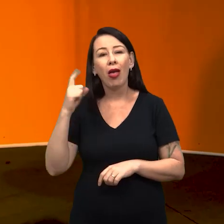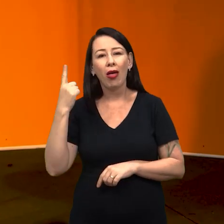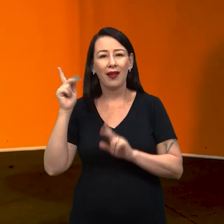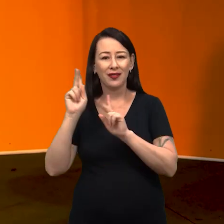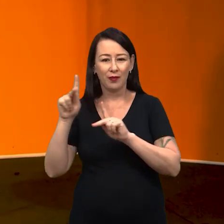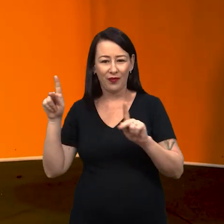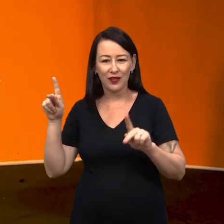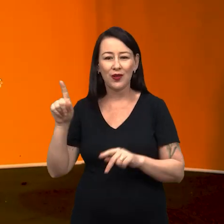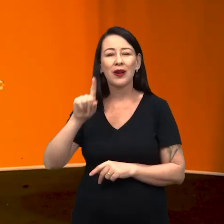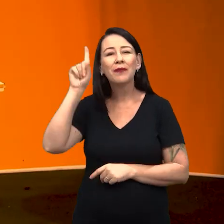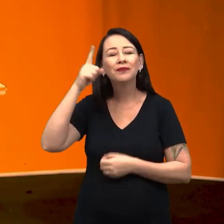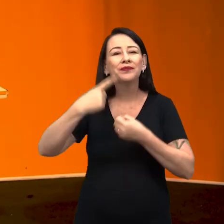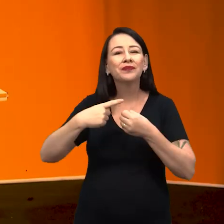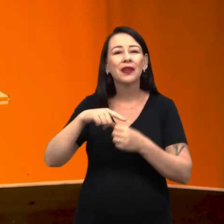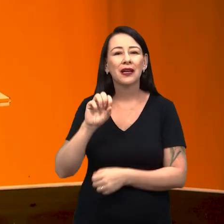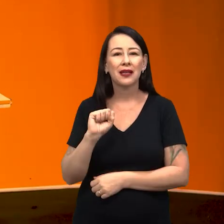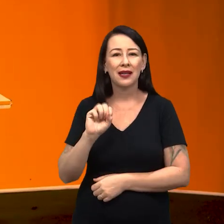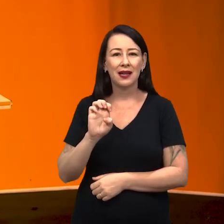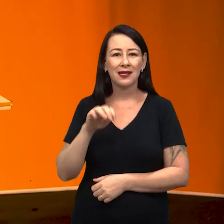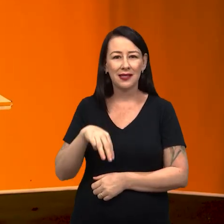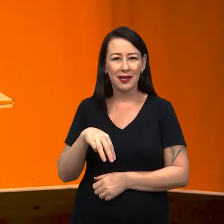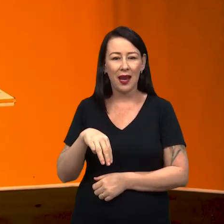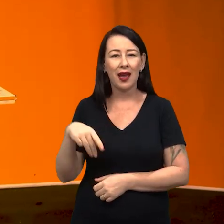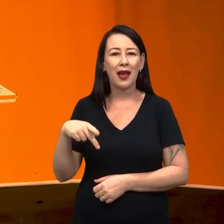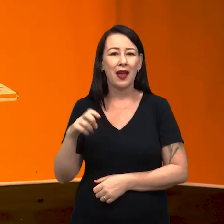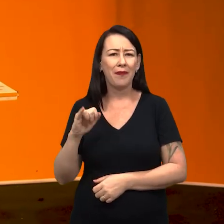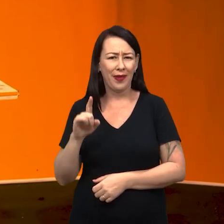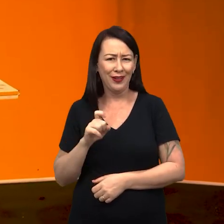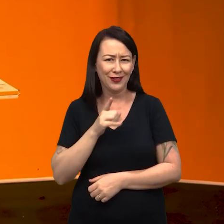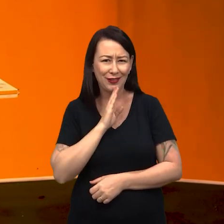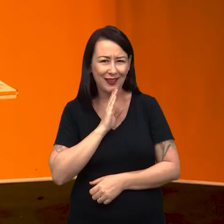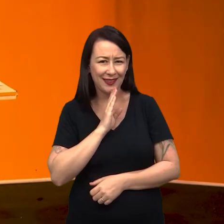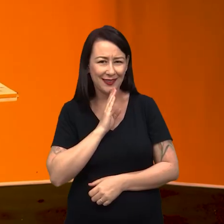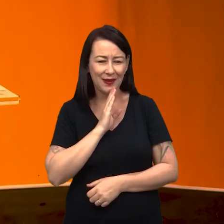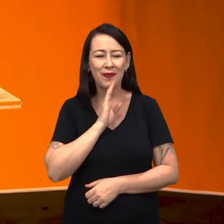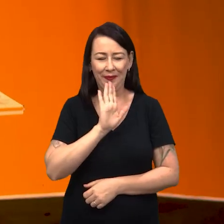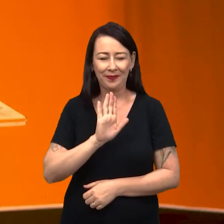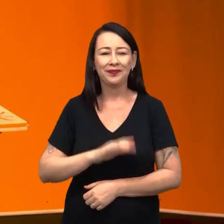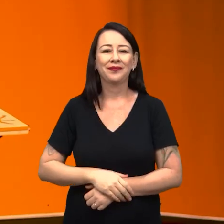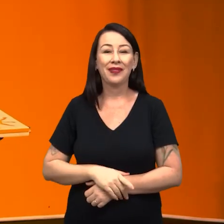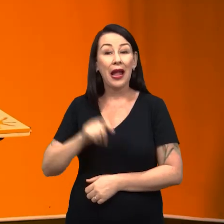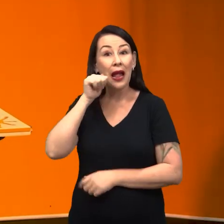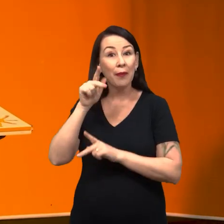professora que era de Sem Peixe. Não sei se vocês conhecem uma cidade chamada Sem Peixe.